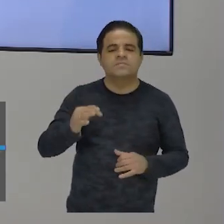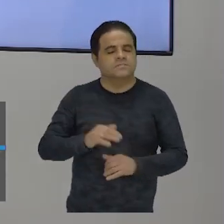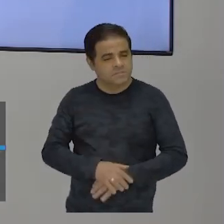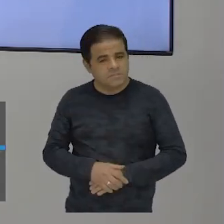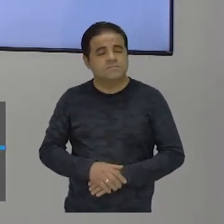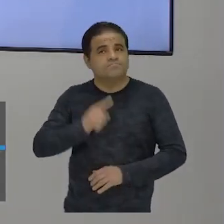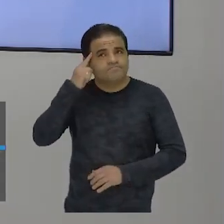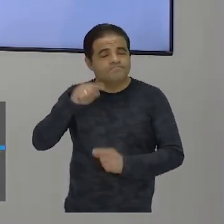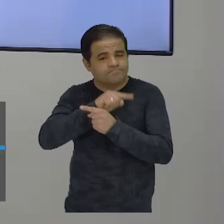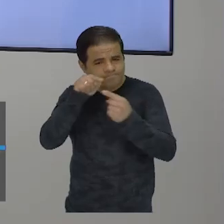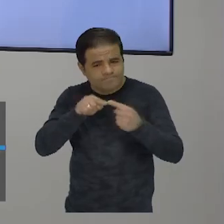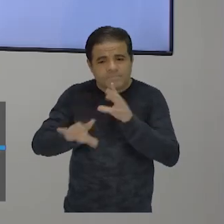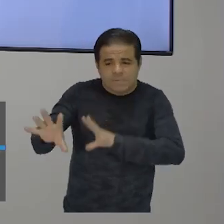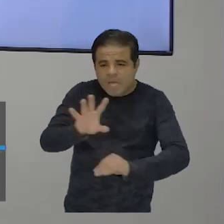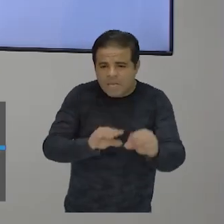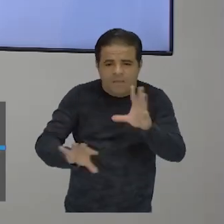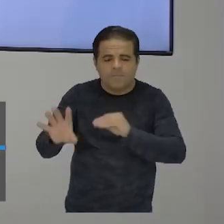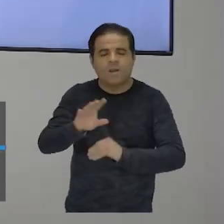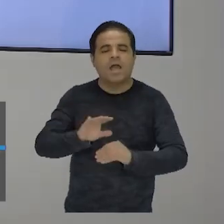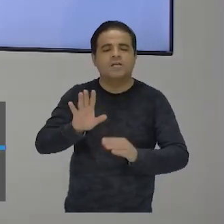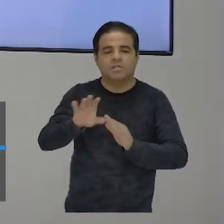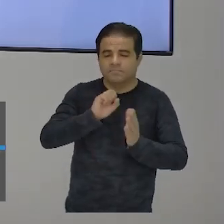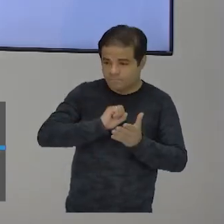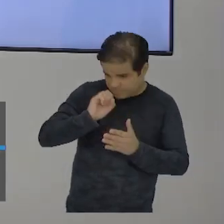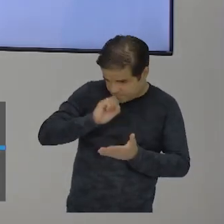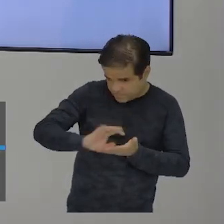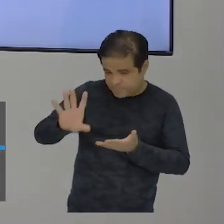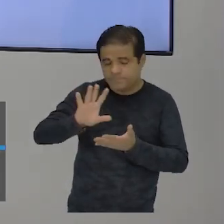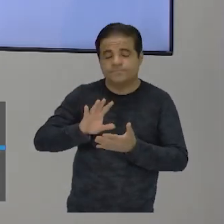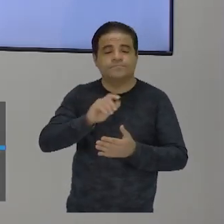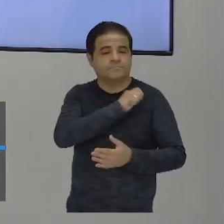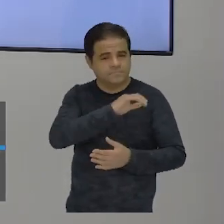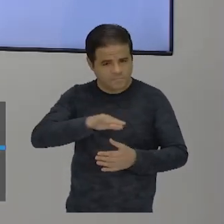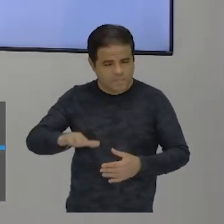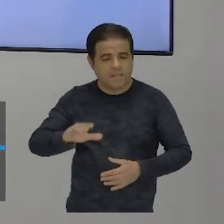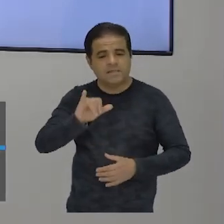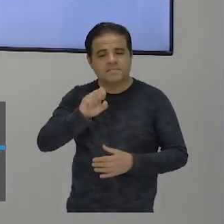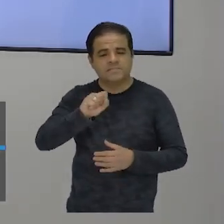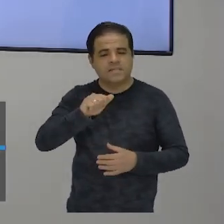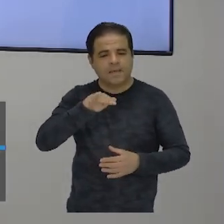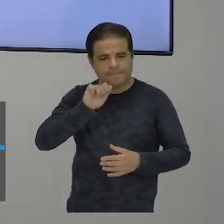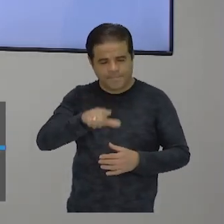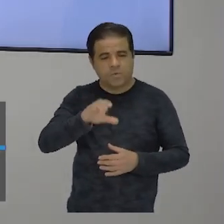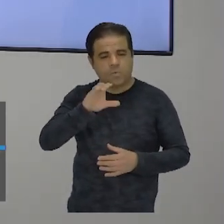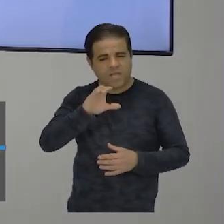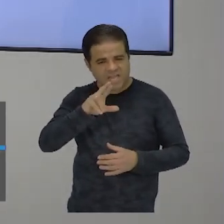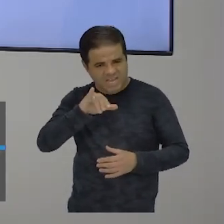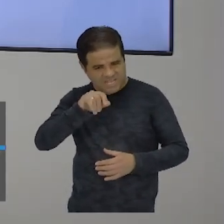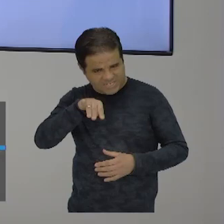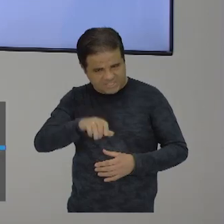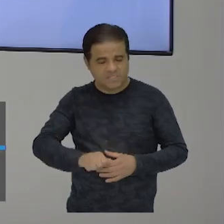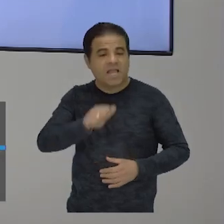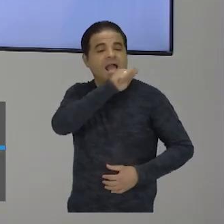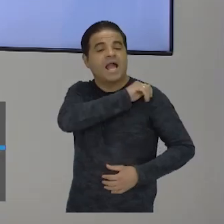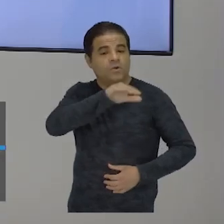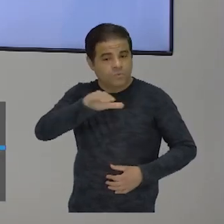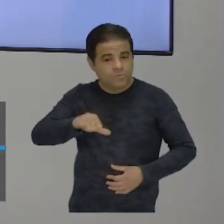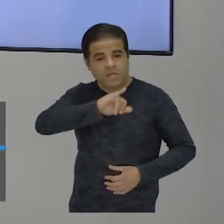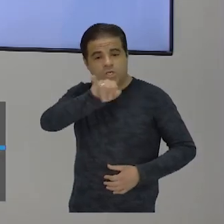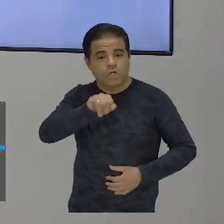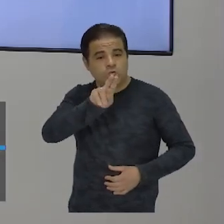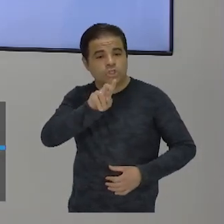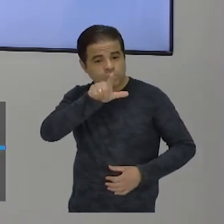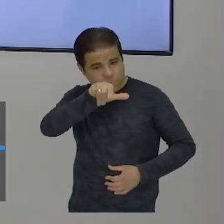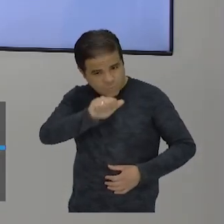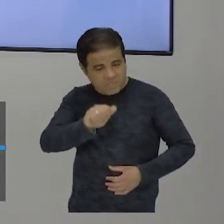com a intenção de manipular. Já manda os alunos da professora Isabel Cristina. Também temos aqui, ó, a aluna Júlia Fernanda